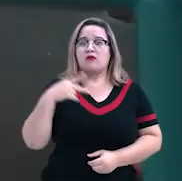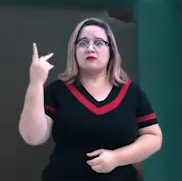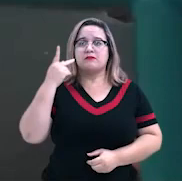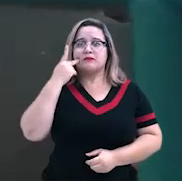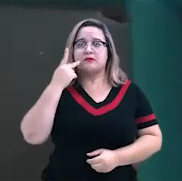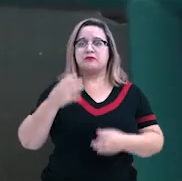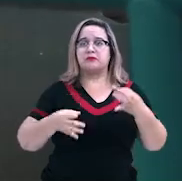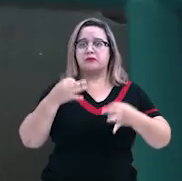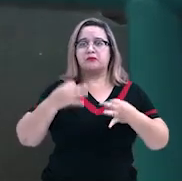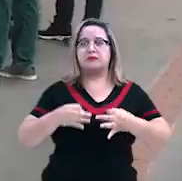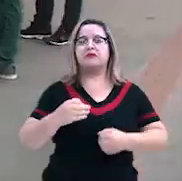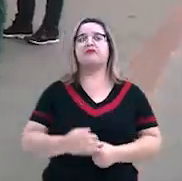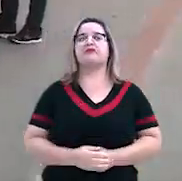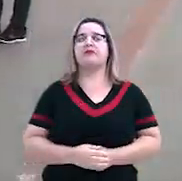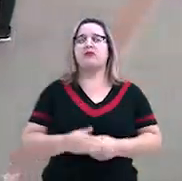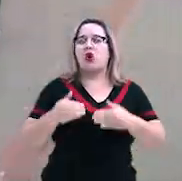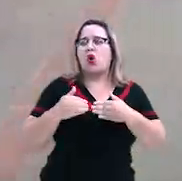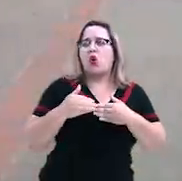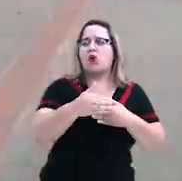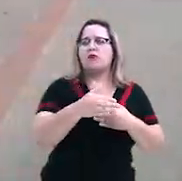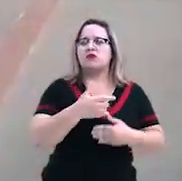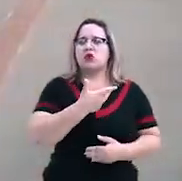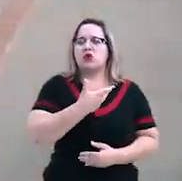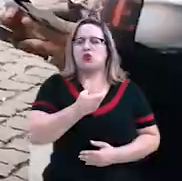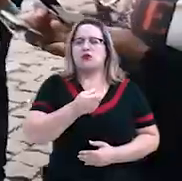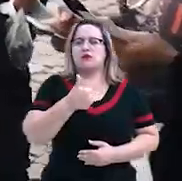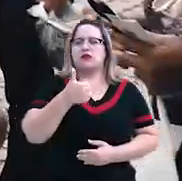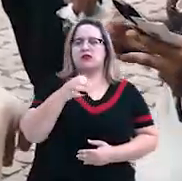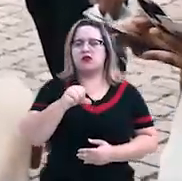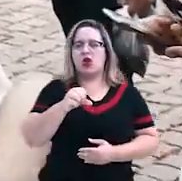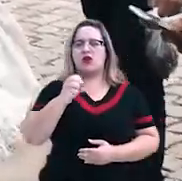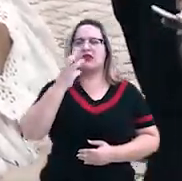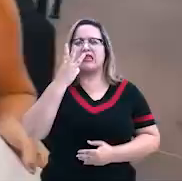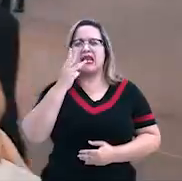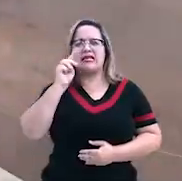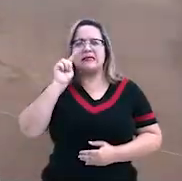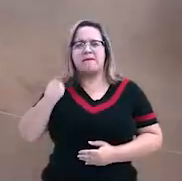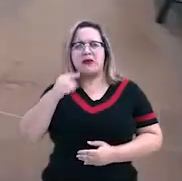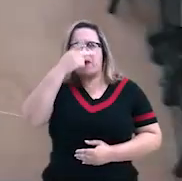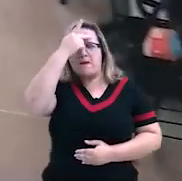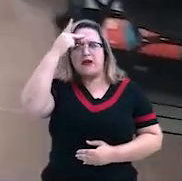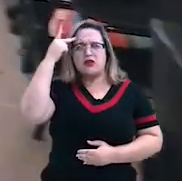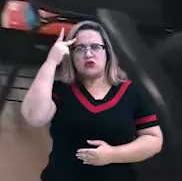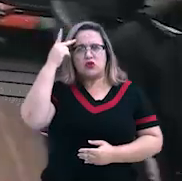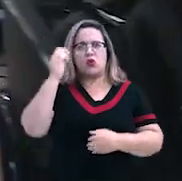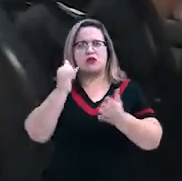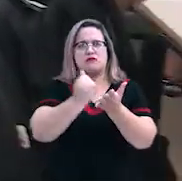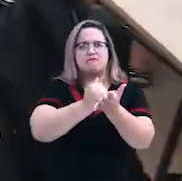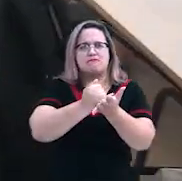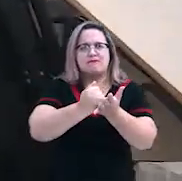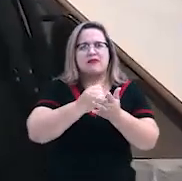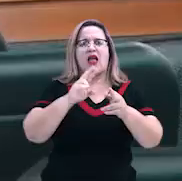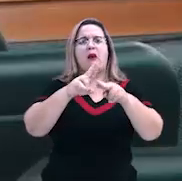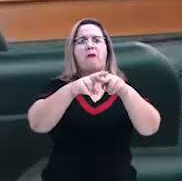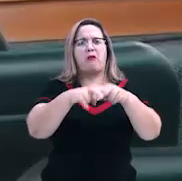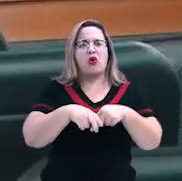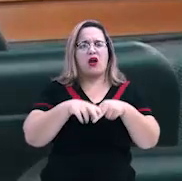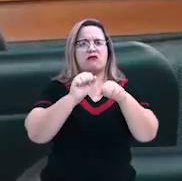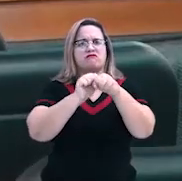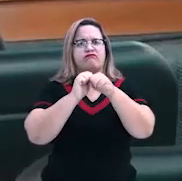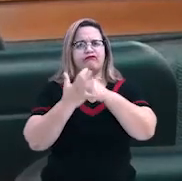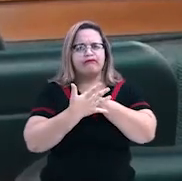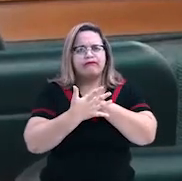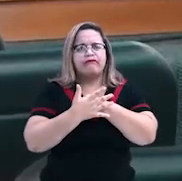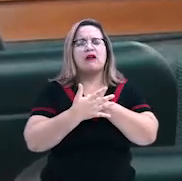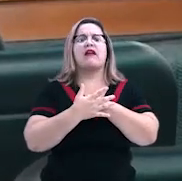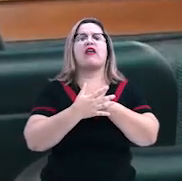para novos promotores, que teve início em 2019, com 3 mil inscritos e, devido às restrições decorrentes